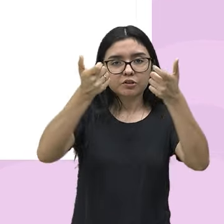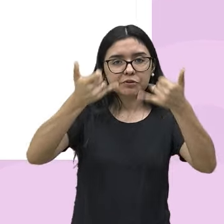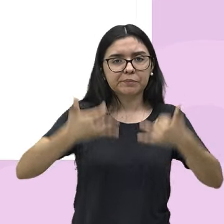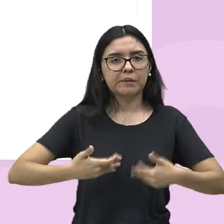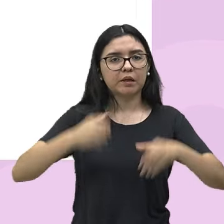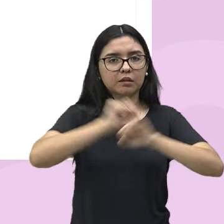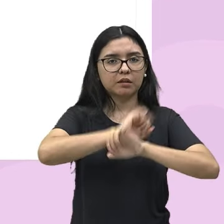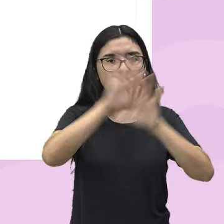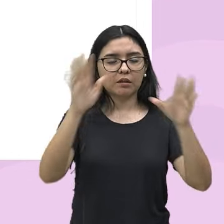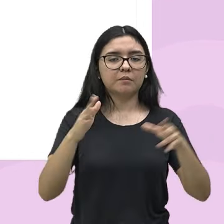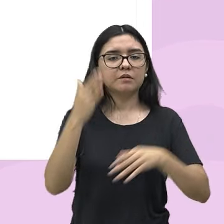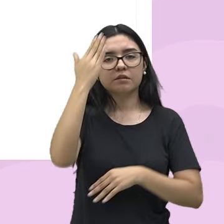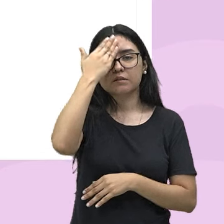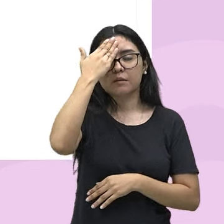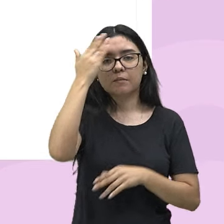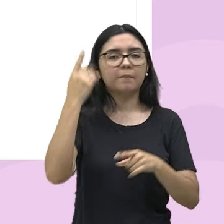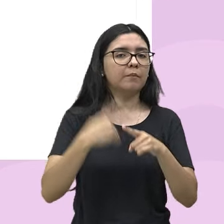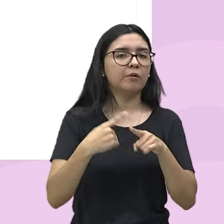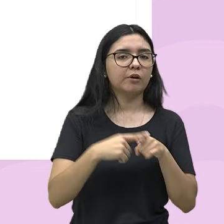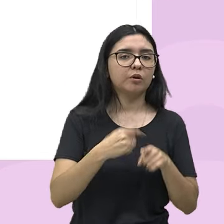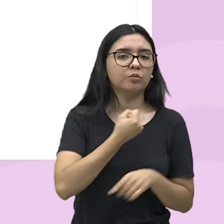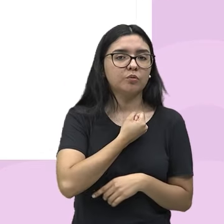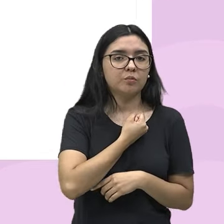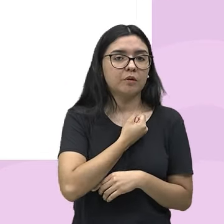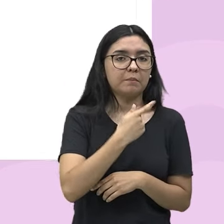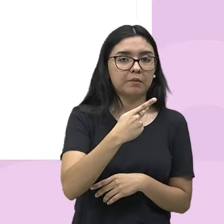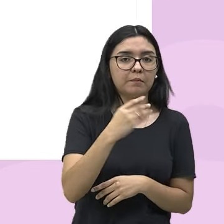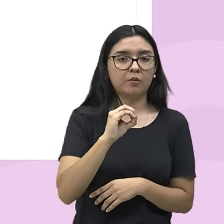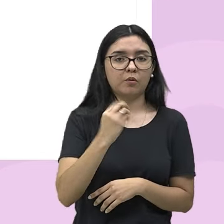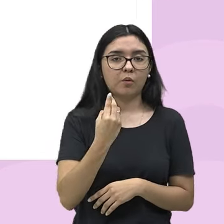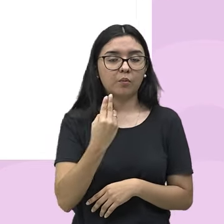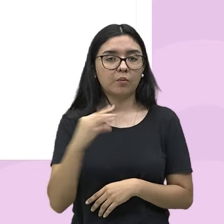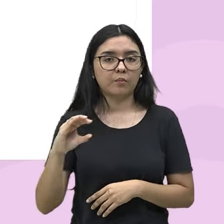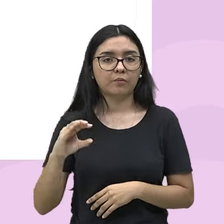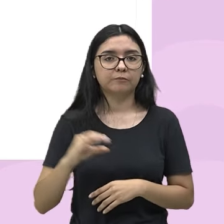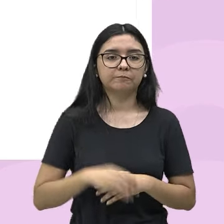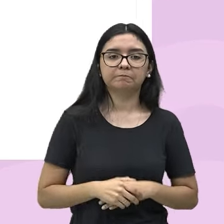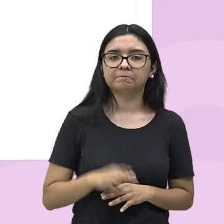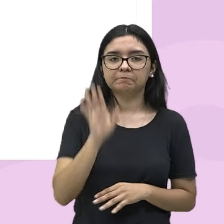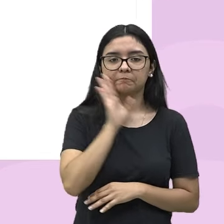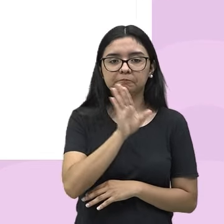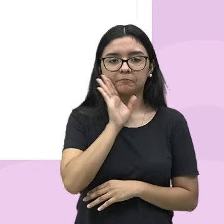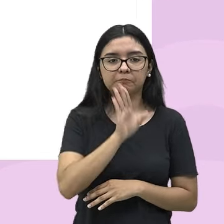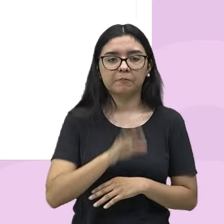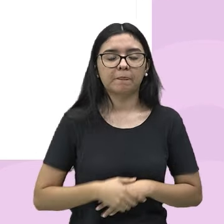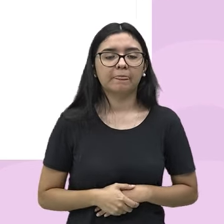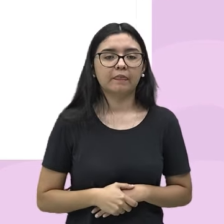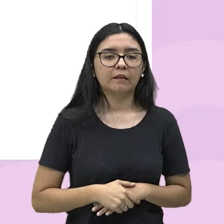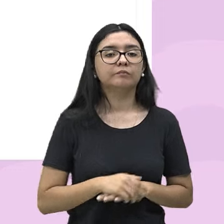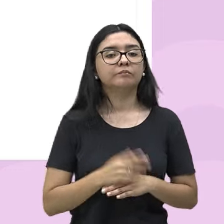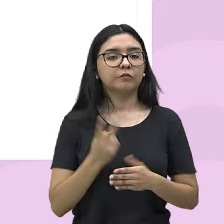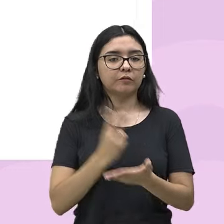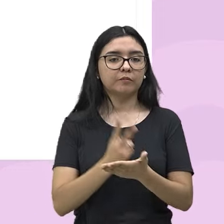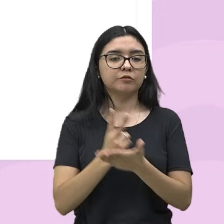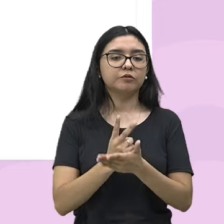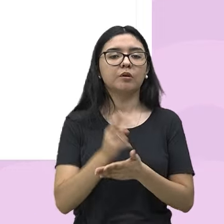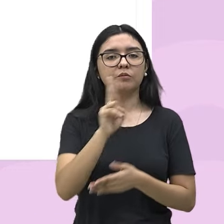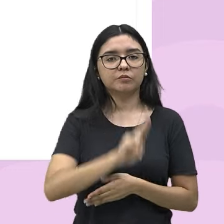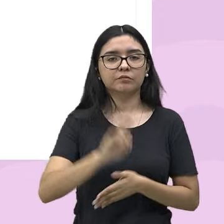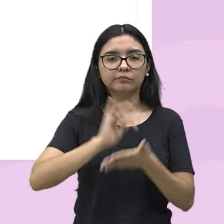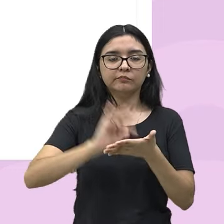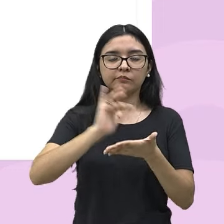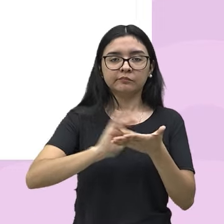por que o número é primo e por que esse número é composto. Beleza? Bom, vamos continuar usando a calculadora. Vamos para